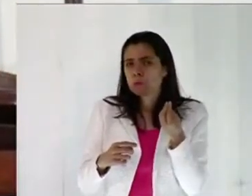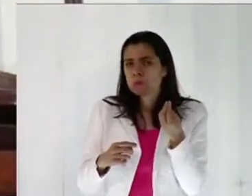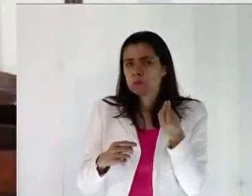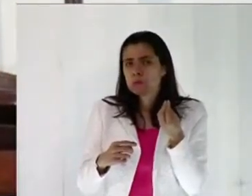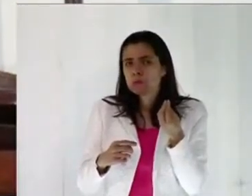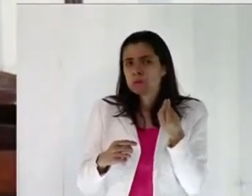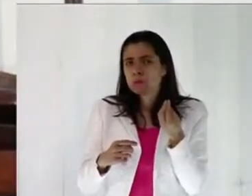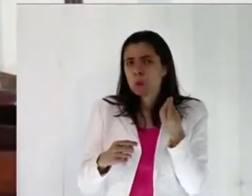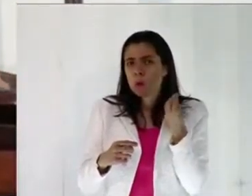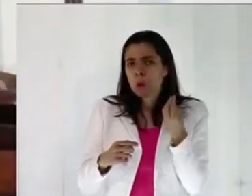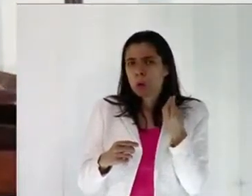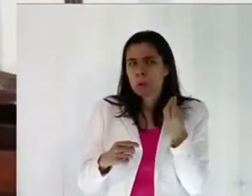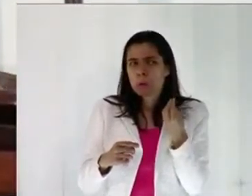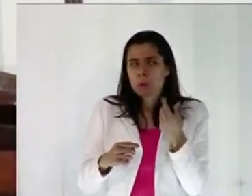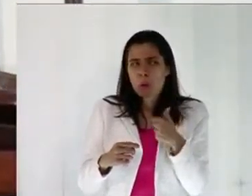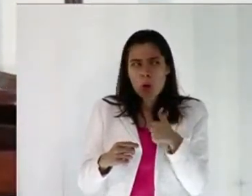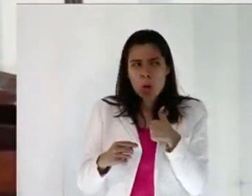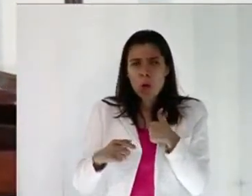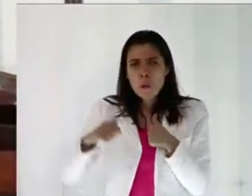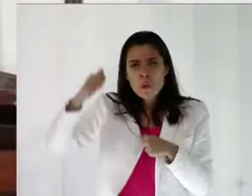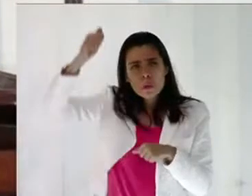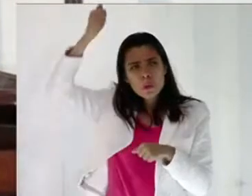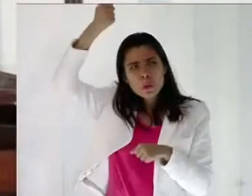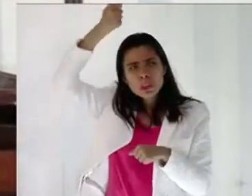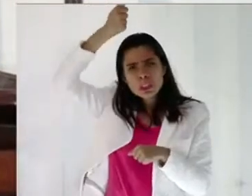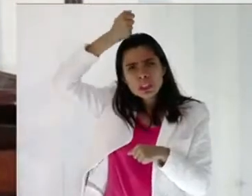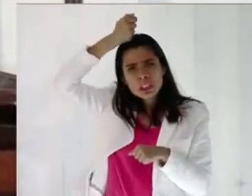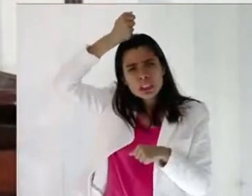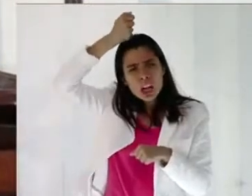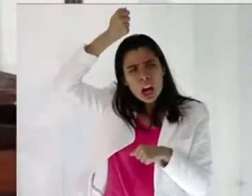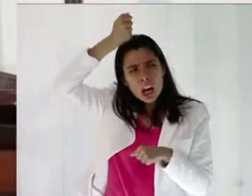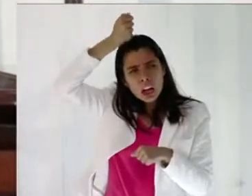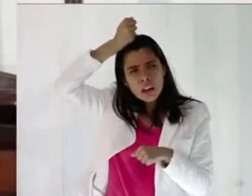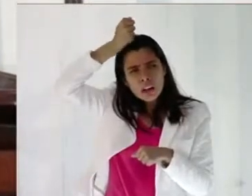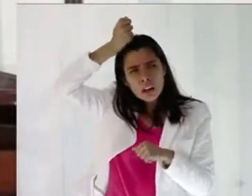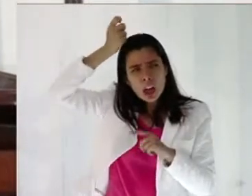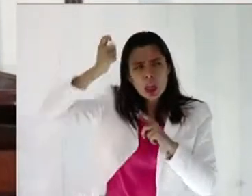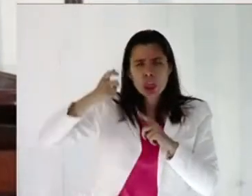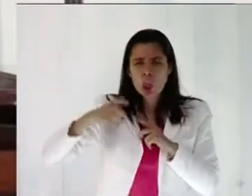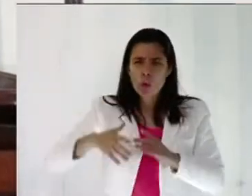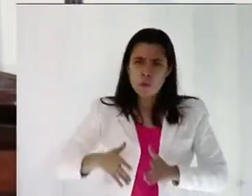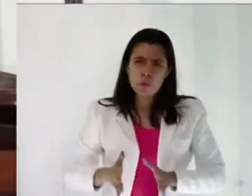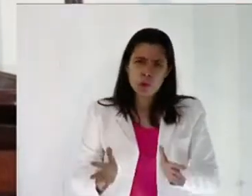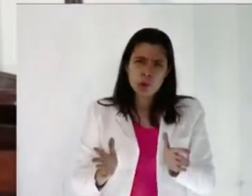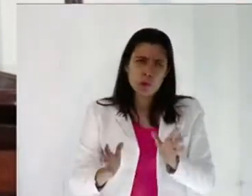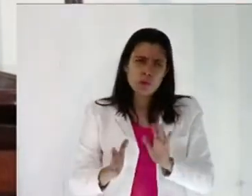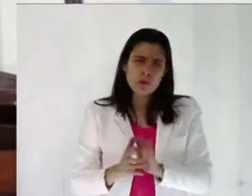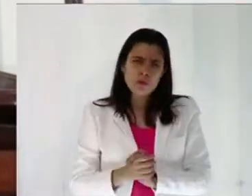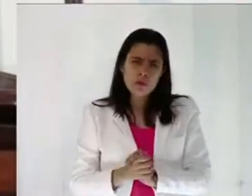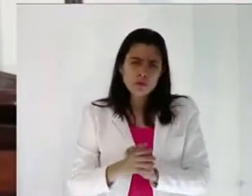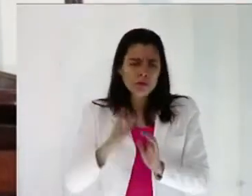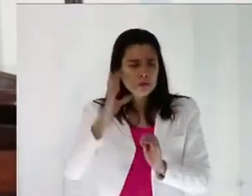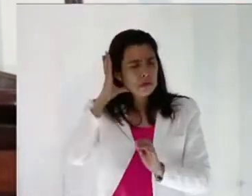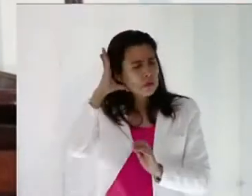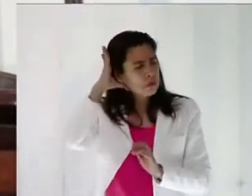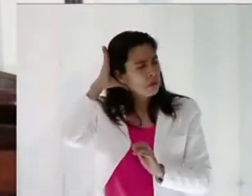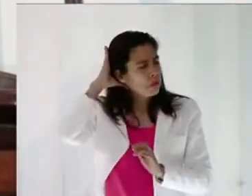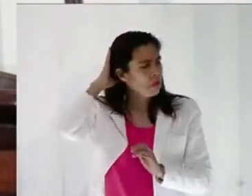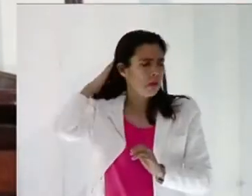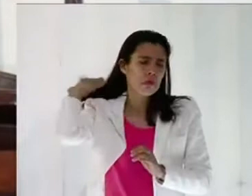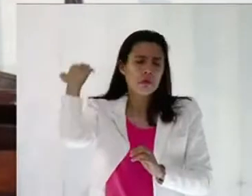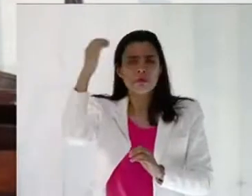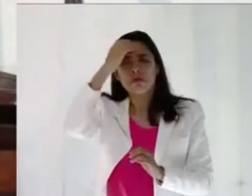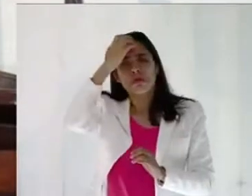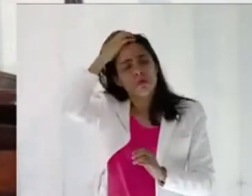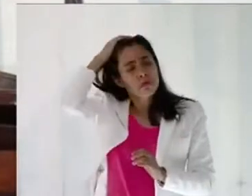um homem de avançados dias, adormecido, por que não dizer conceber e dar à luz a um filho? Mas Deus